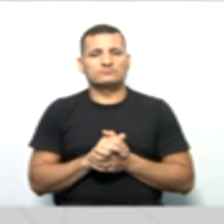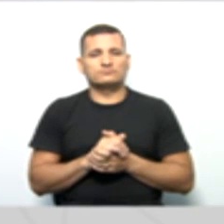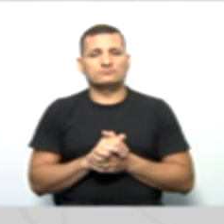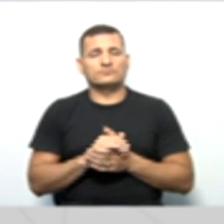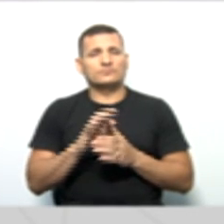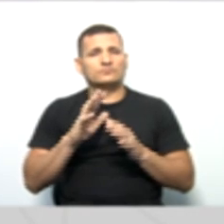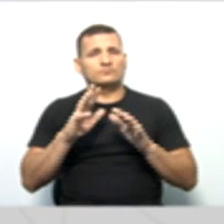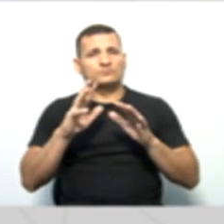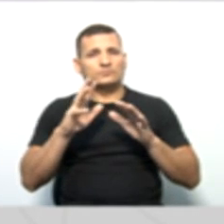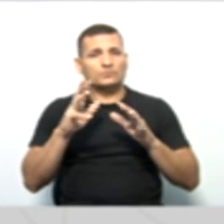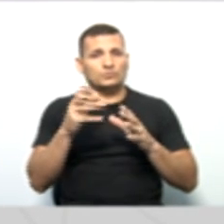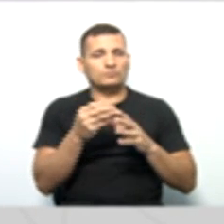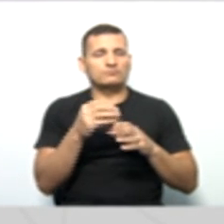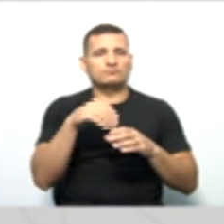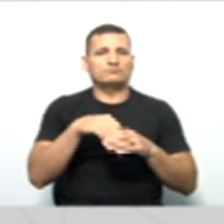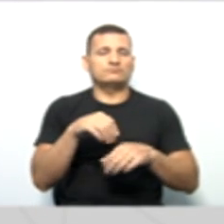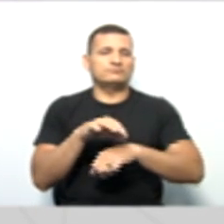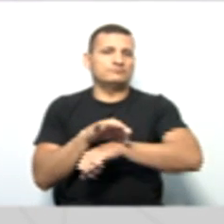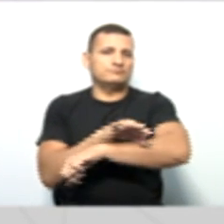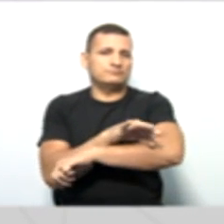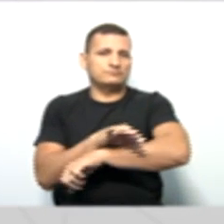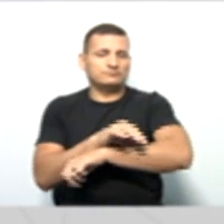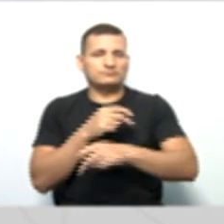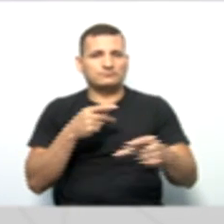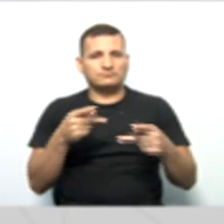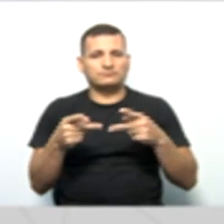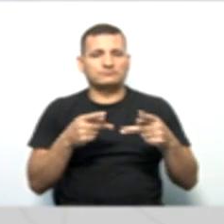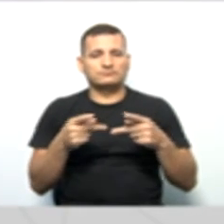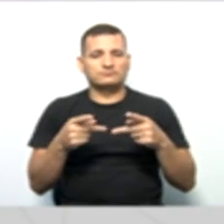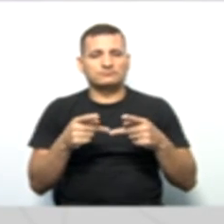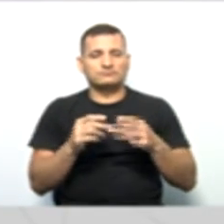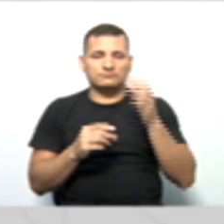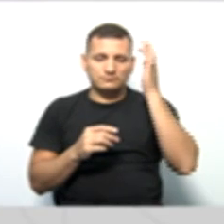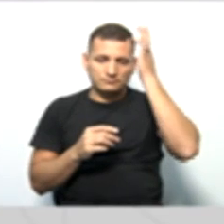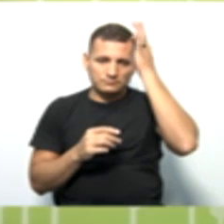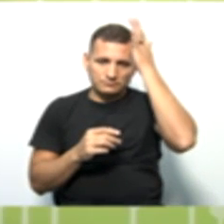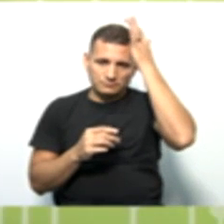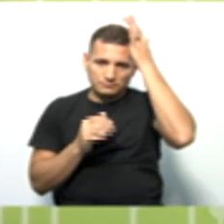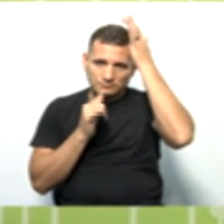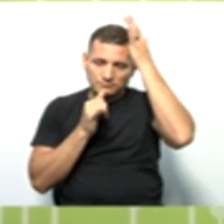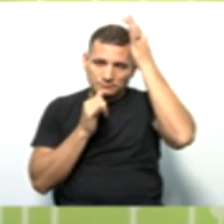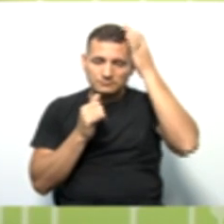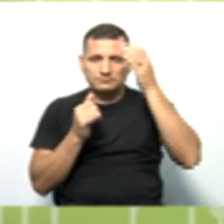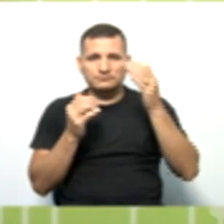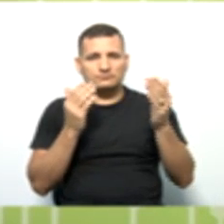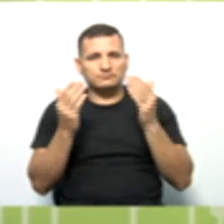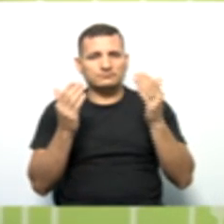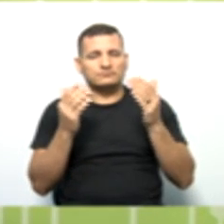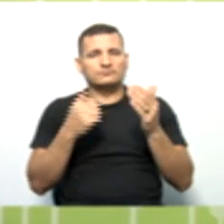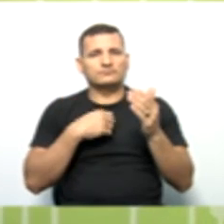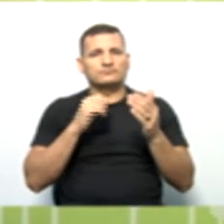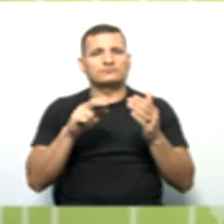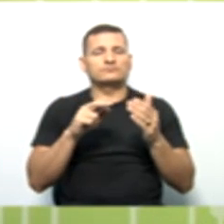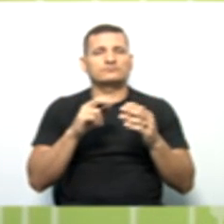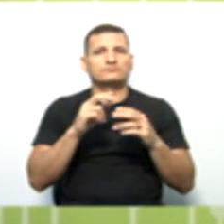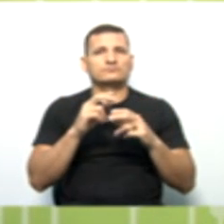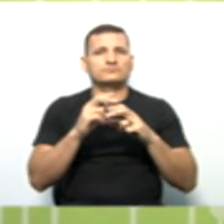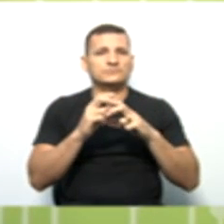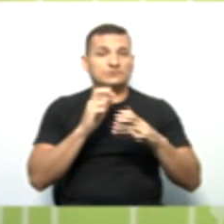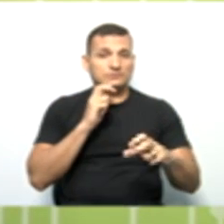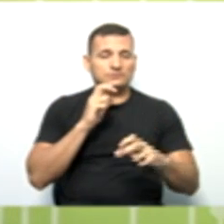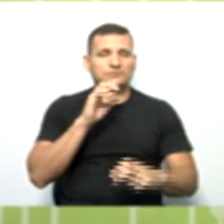à arquitetura do nosso projeto. Tá? Vamos fazer uma analogia aqui, eu vou utilizar a engenharia civil, que é o que a gente mais conhece,